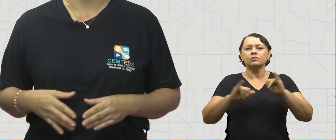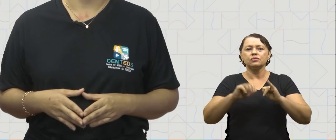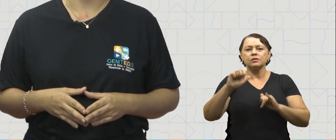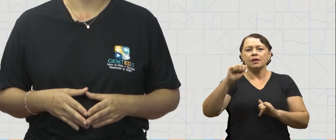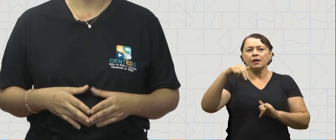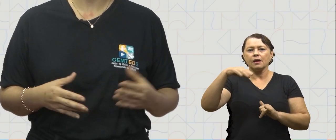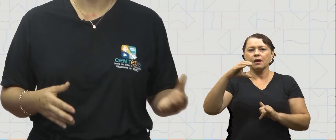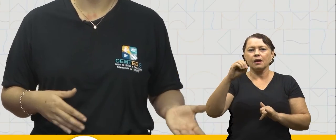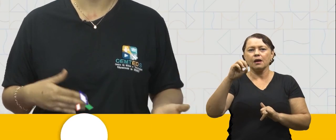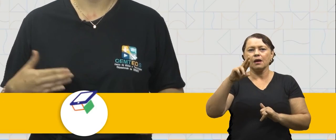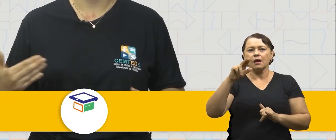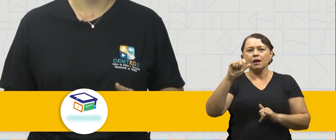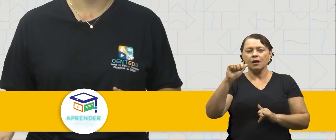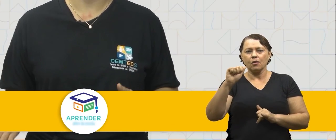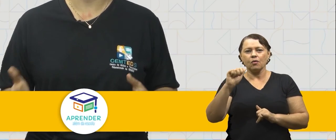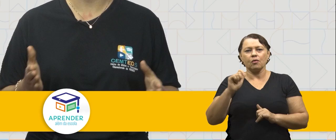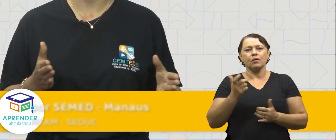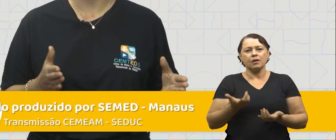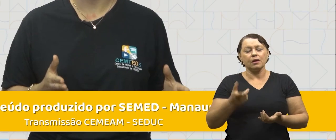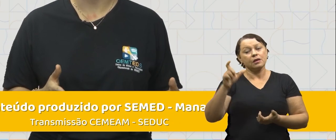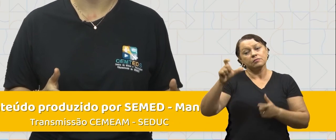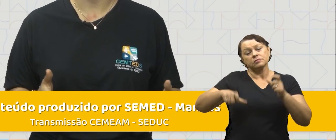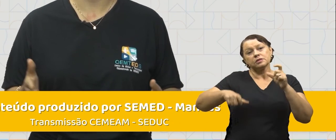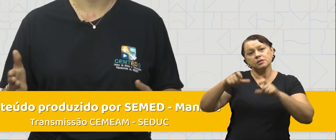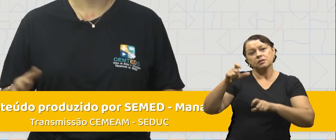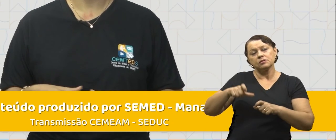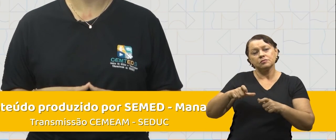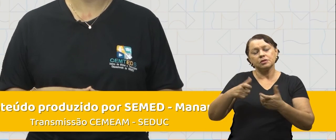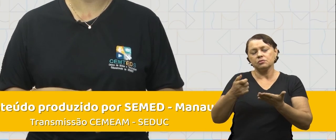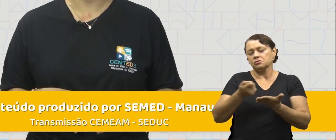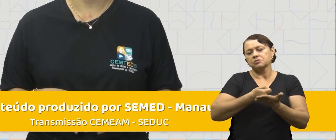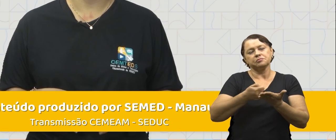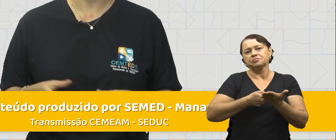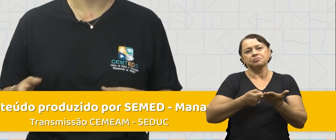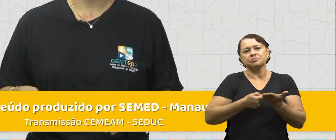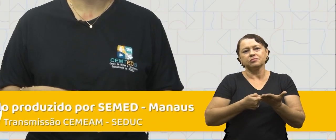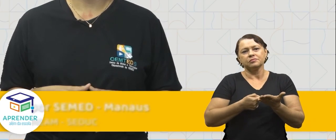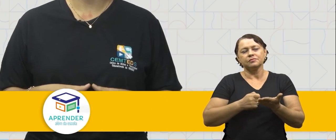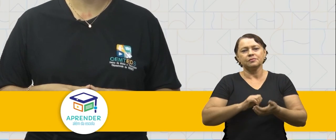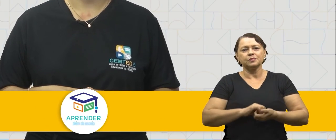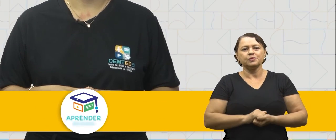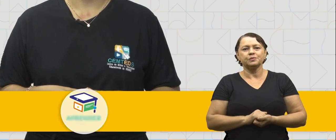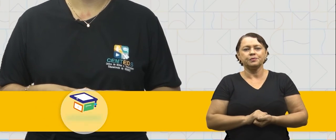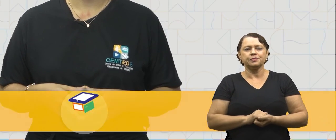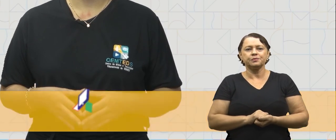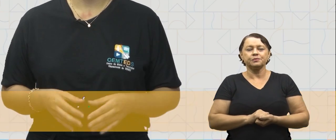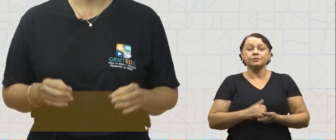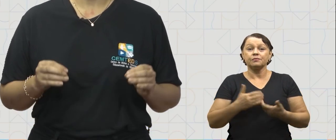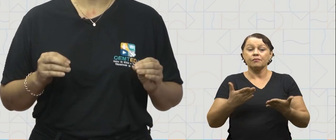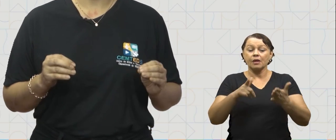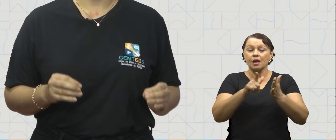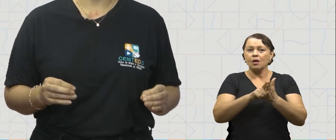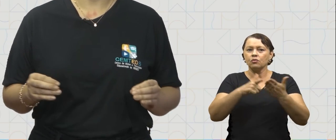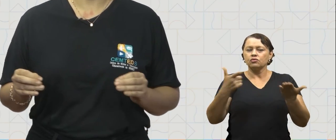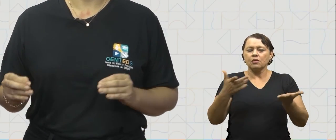as âncoras, que não necessariamente são as pessoas que escreveram a notícia.